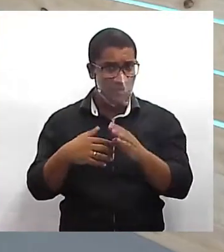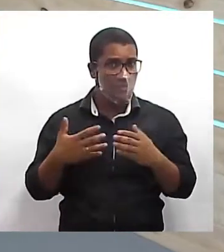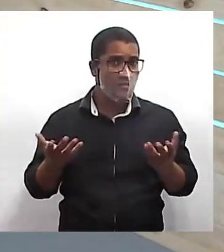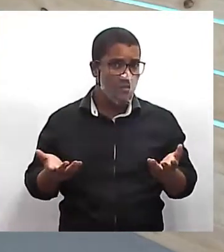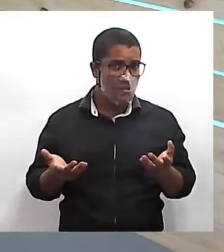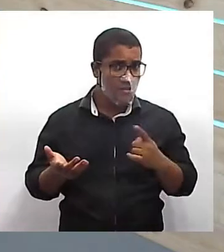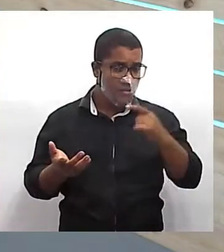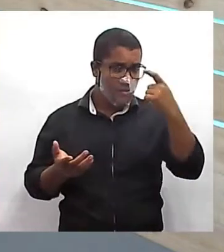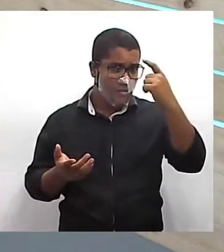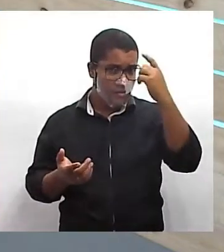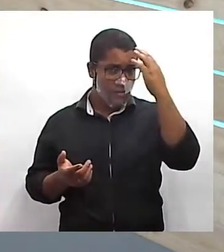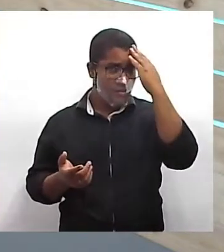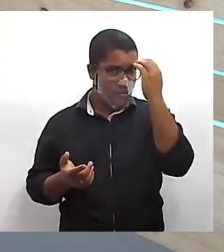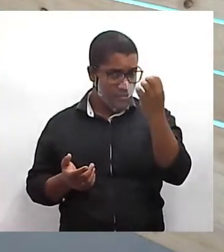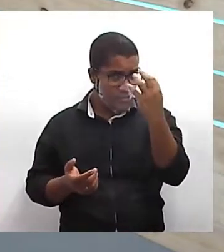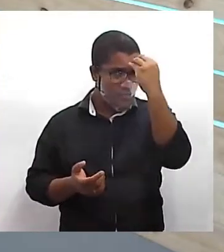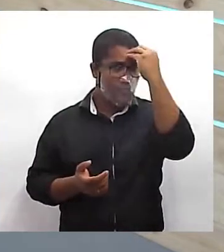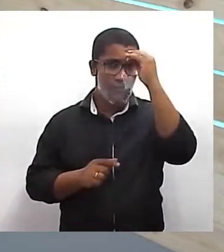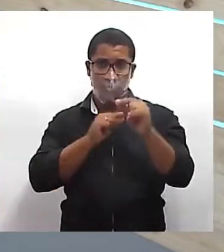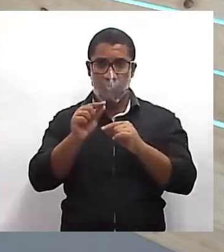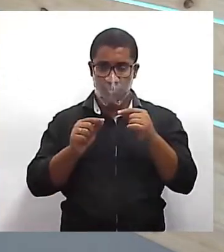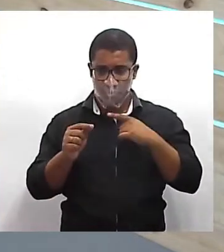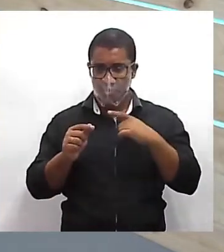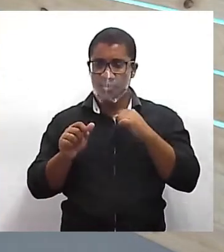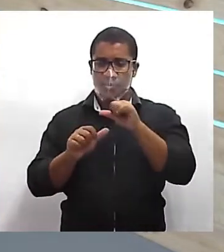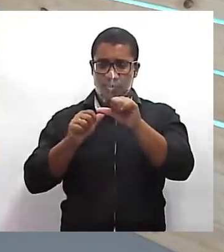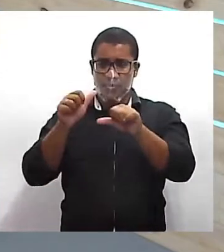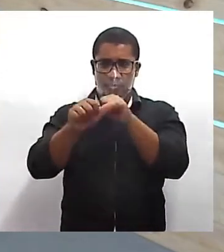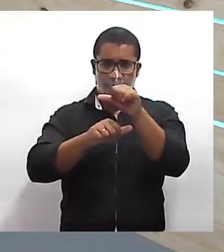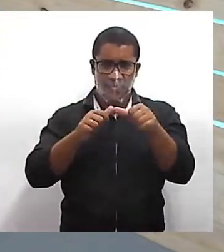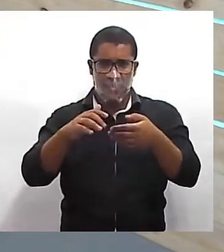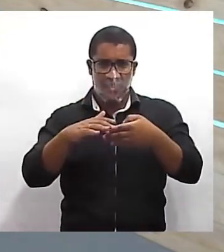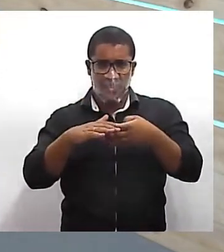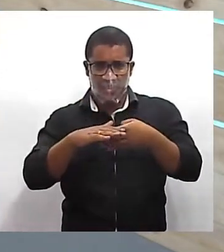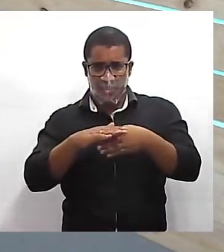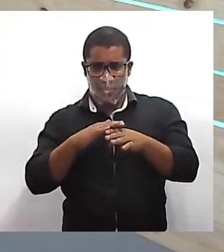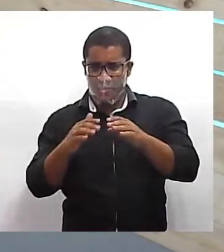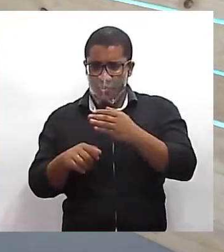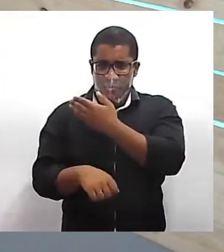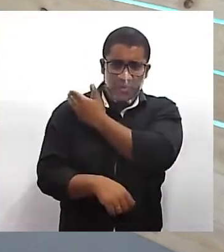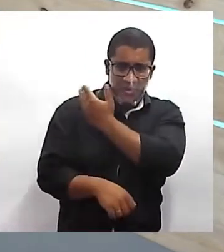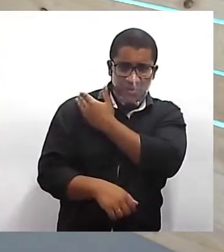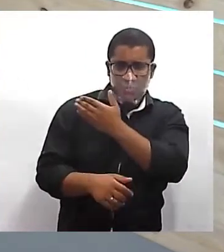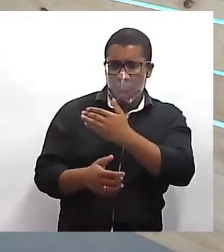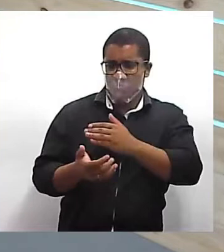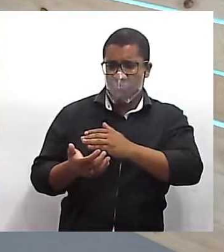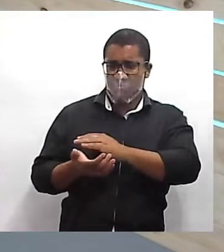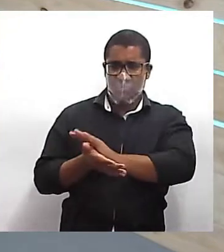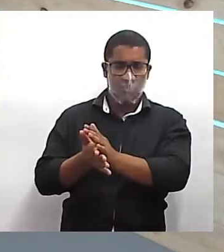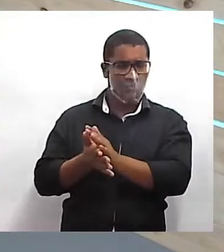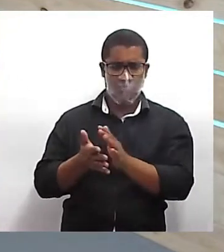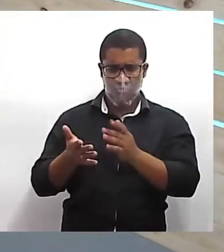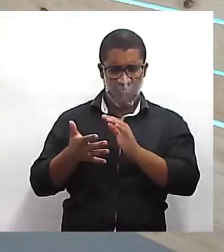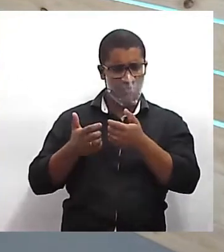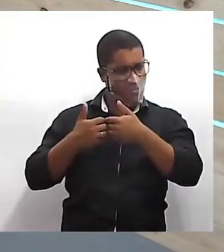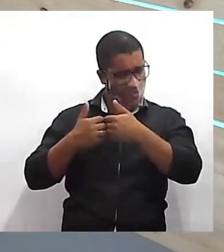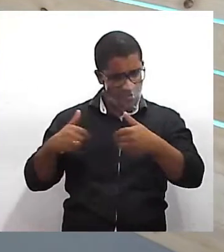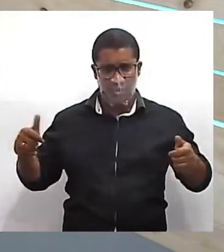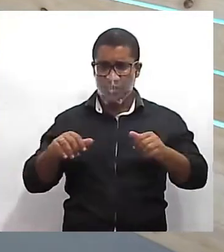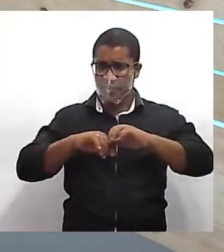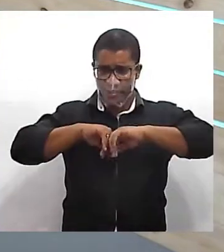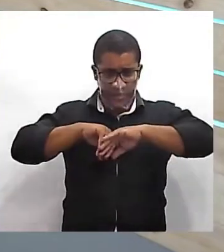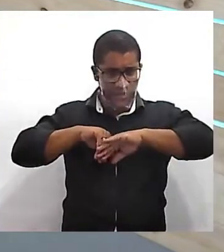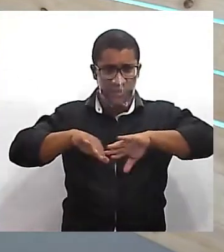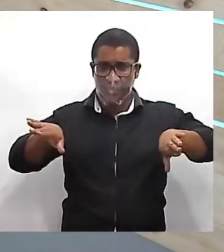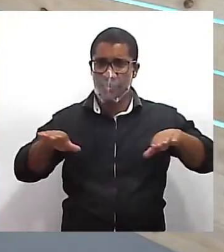isso em mente, trabalhar para a desconstrução de estereótipos, de preconceitos, justamente pela a prática